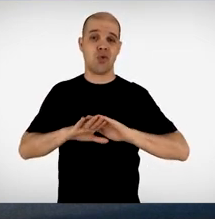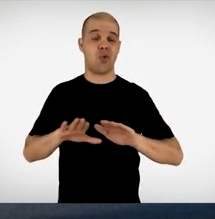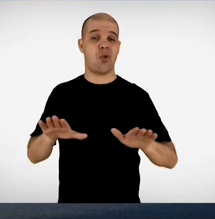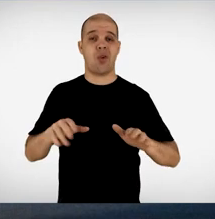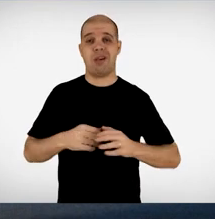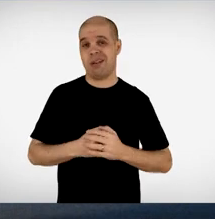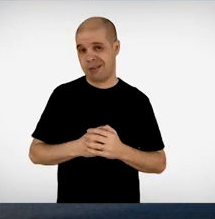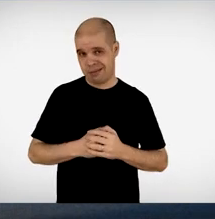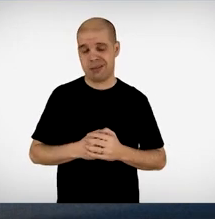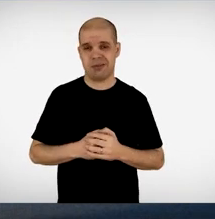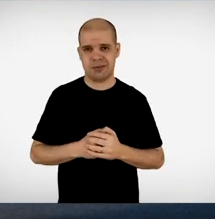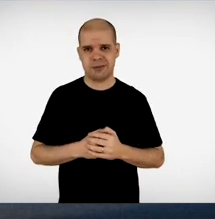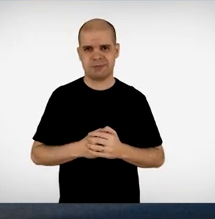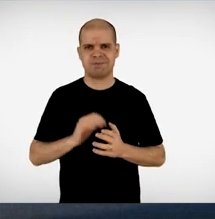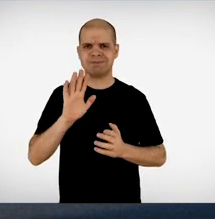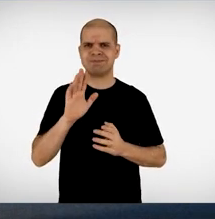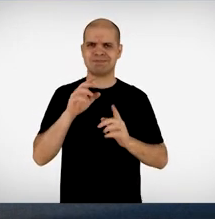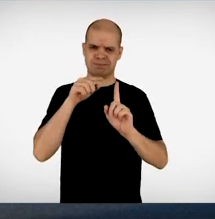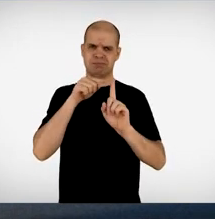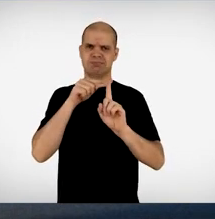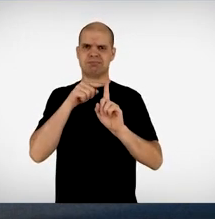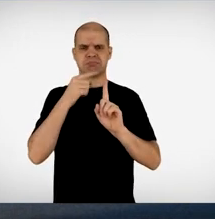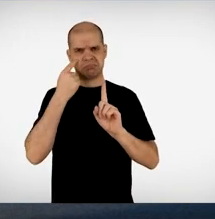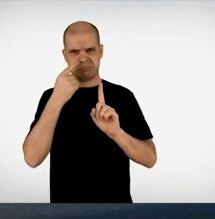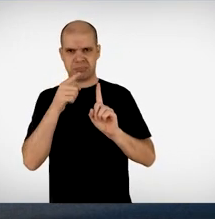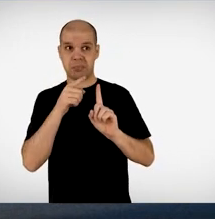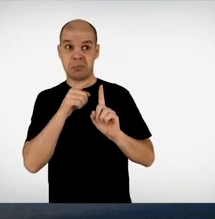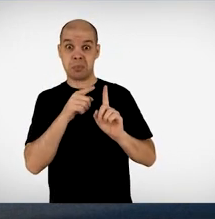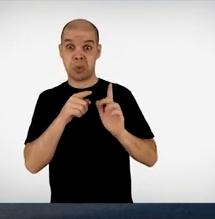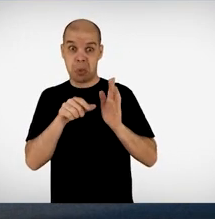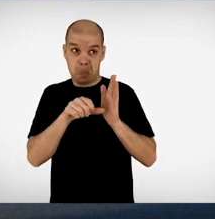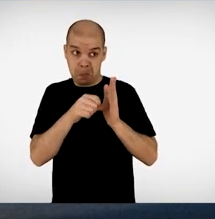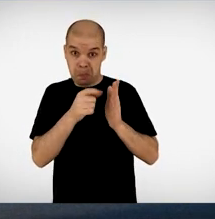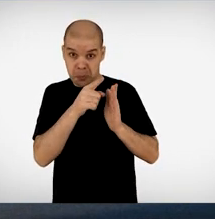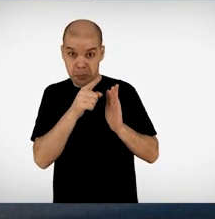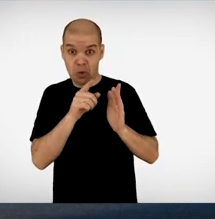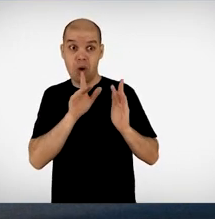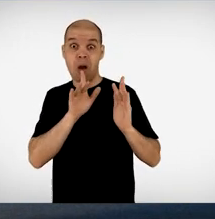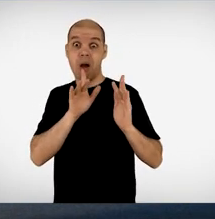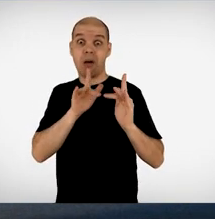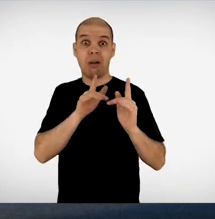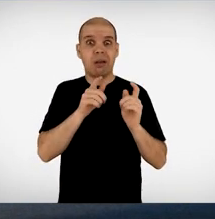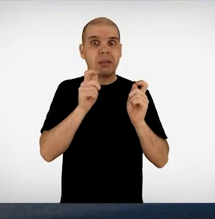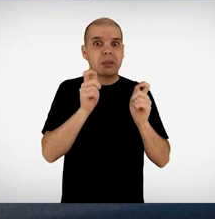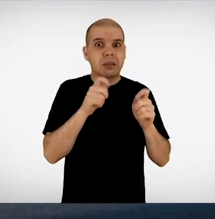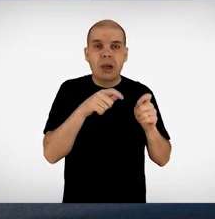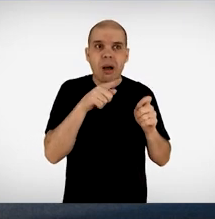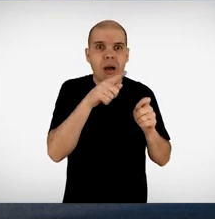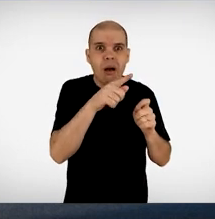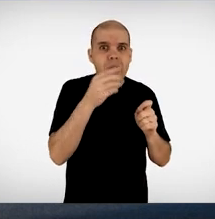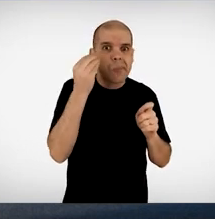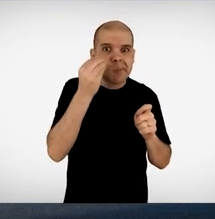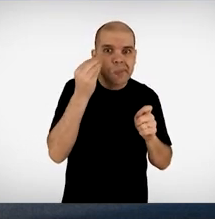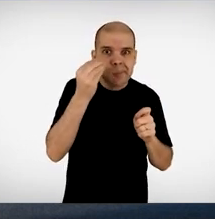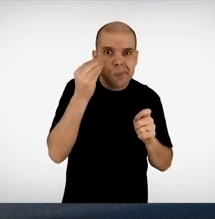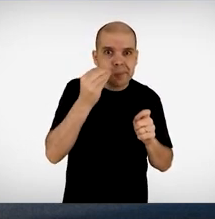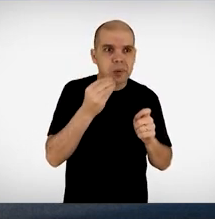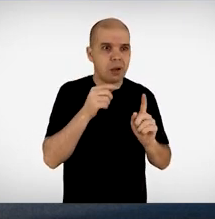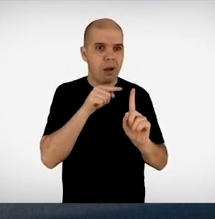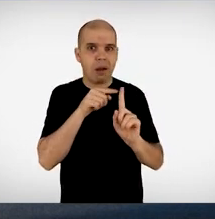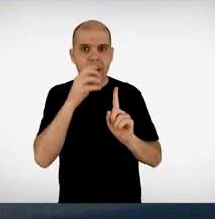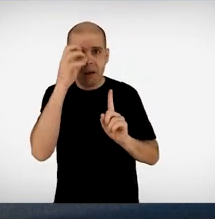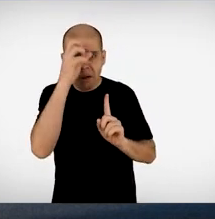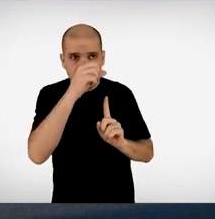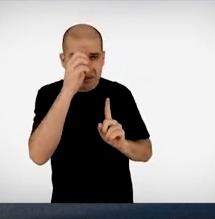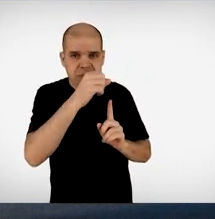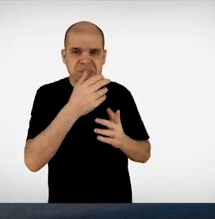que ele era bem desinteressante, na verdade, né? Eu achei o primeiro super interessante, assim... Um homem com quem ela podia aprender tanta